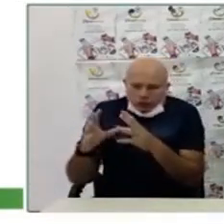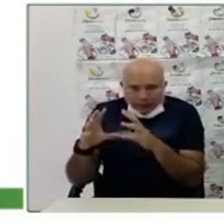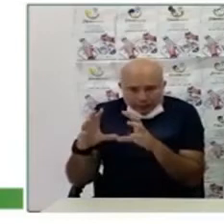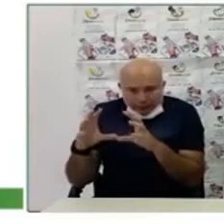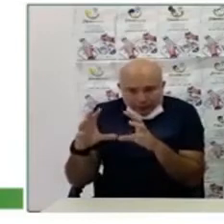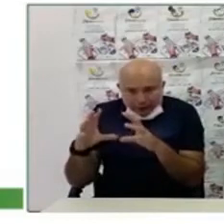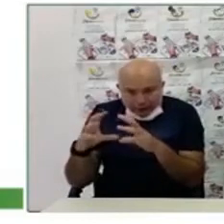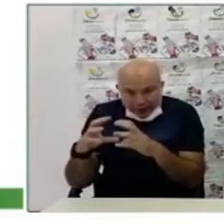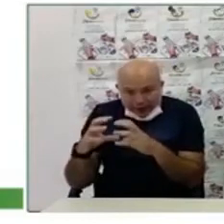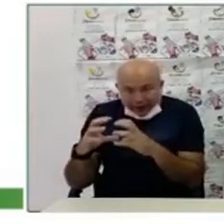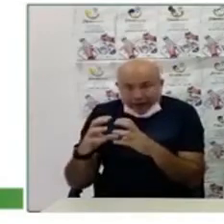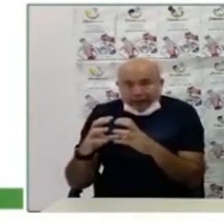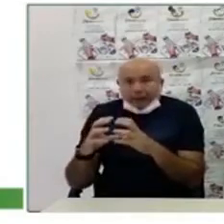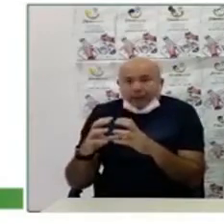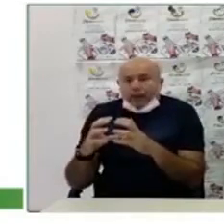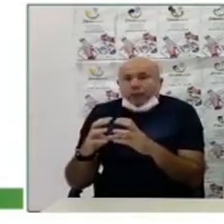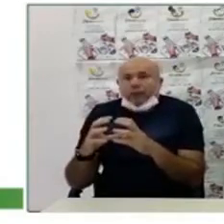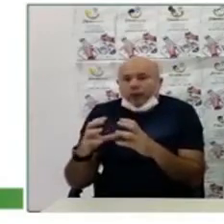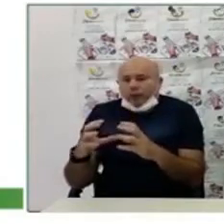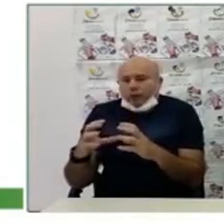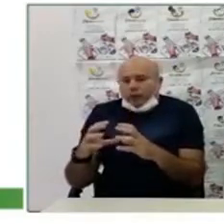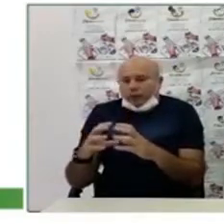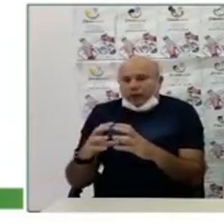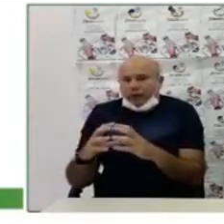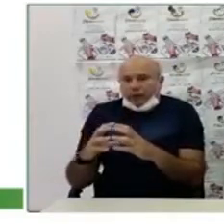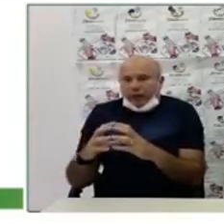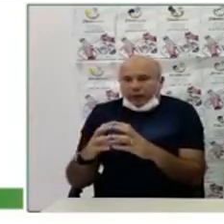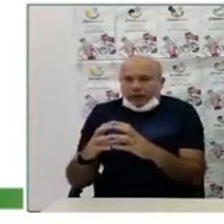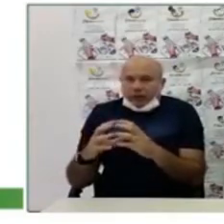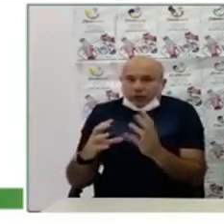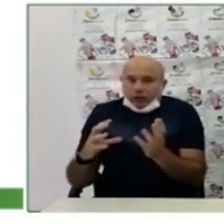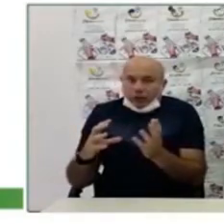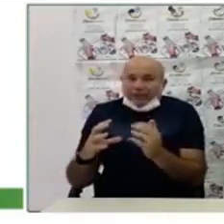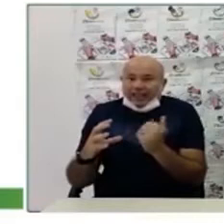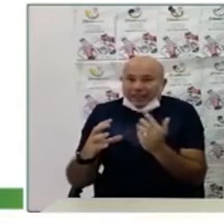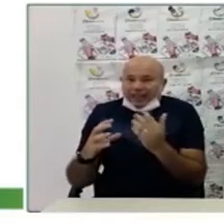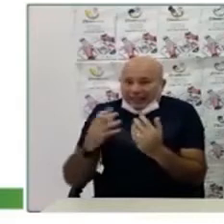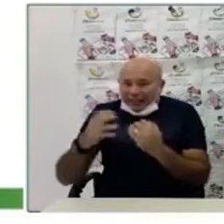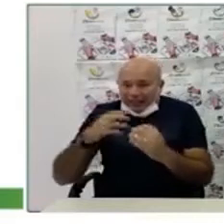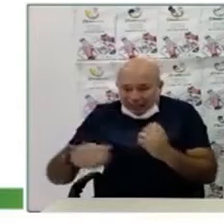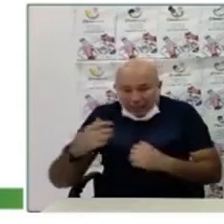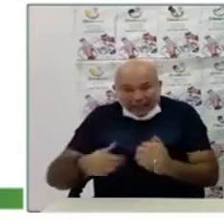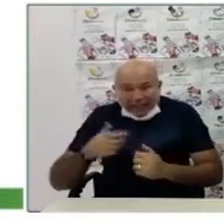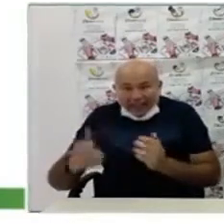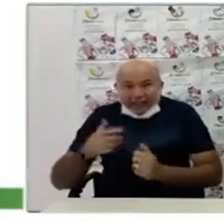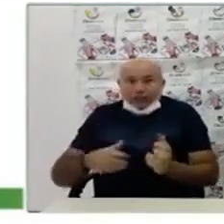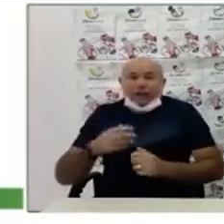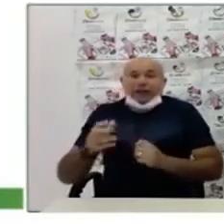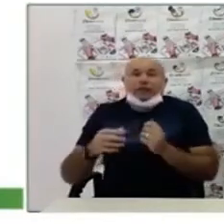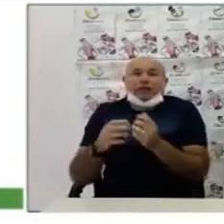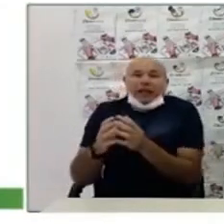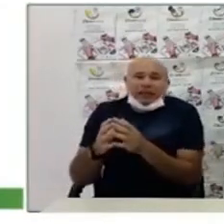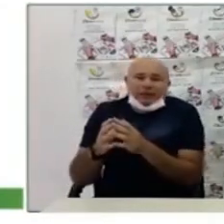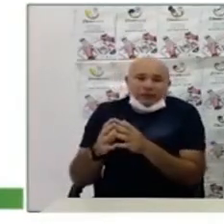só para a gente fechar a ideia aqui, porque depois do modelo atômico de Sommerfeld, quem já estudou e sabe que está aí batalhando, né, para a